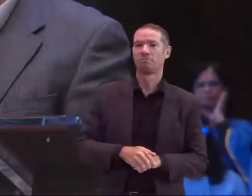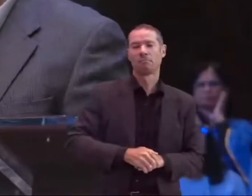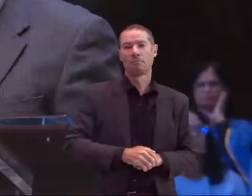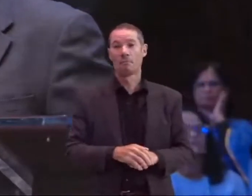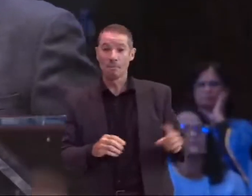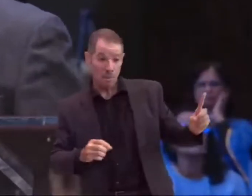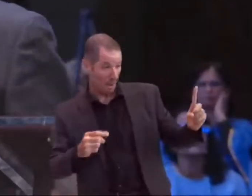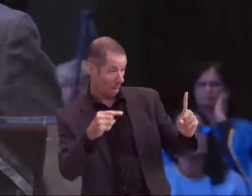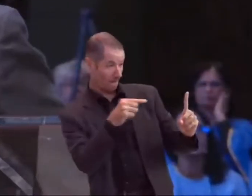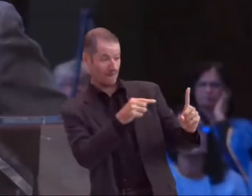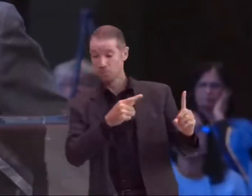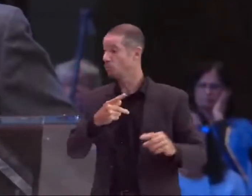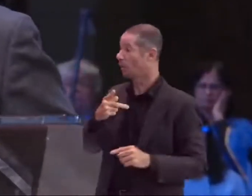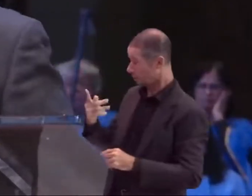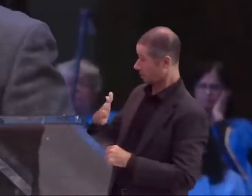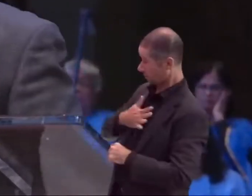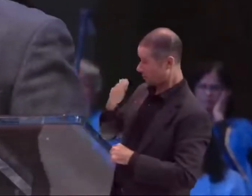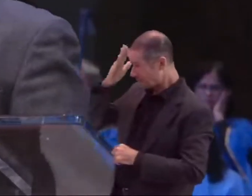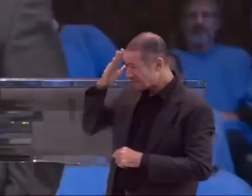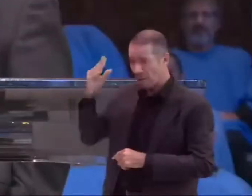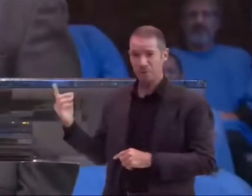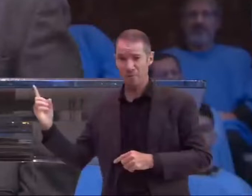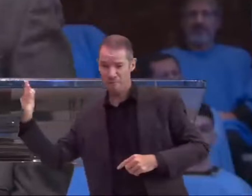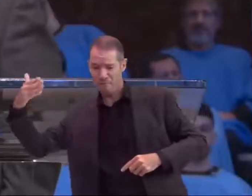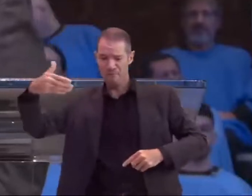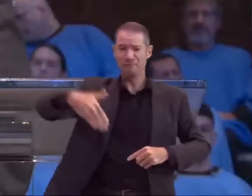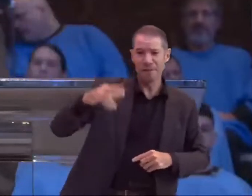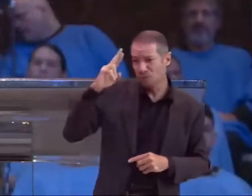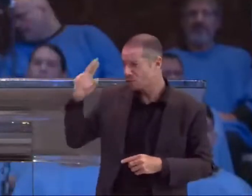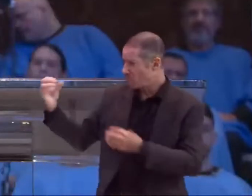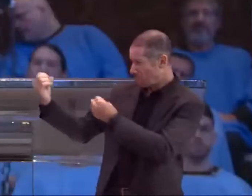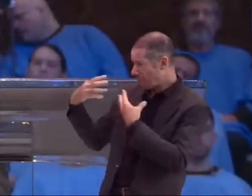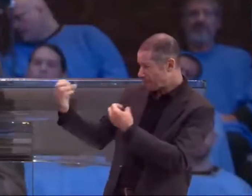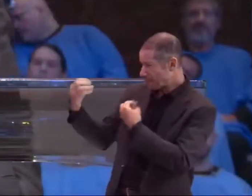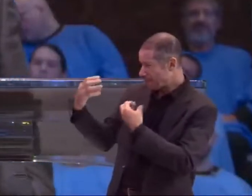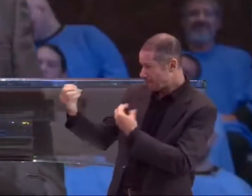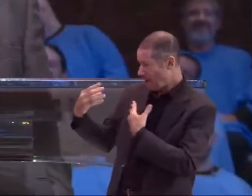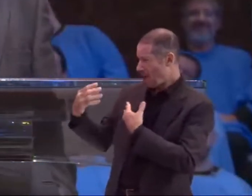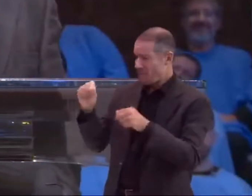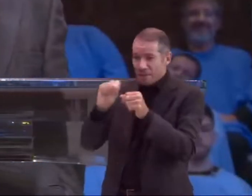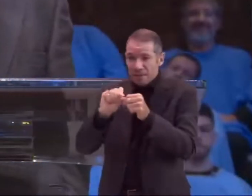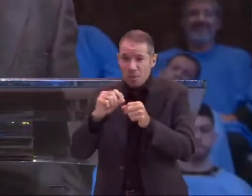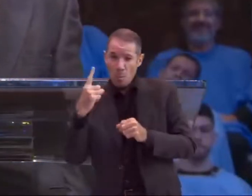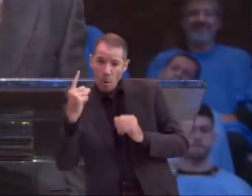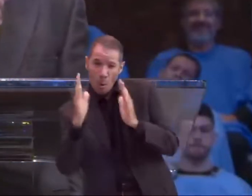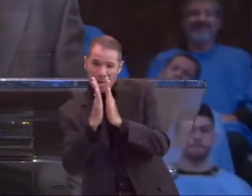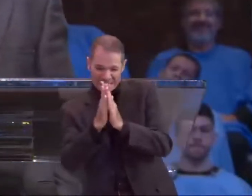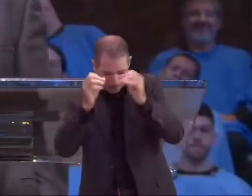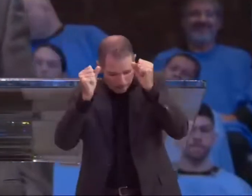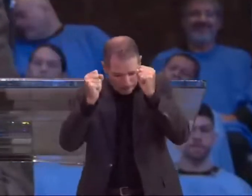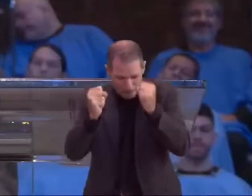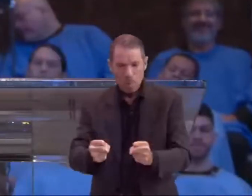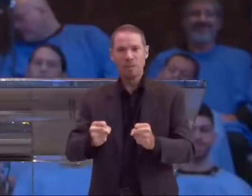E essa pessoa então disse para mim assim: sabe, eu vim aqui para o senhor me ensinar a fazer uma oração